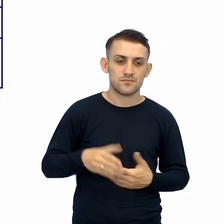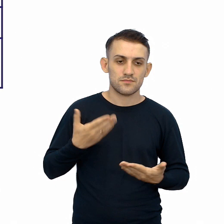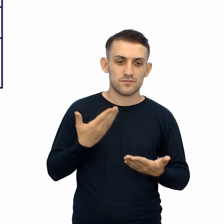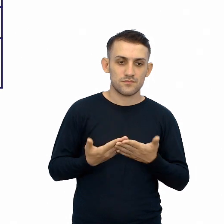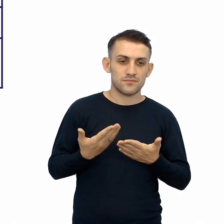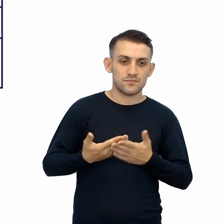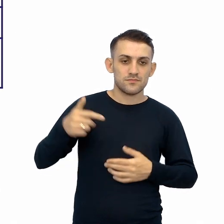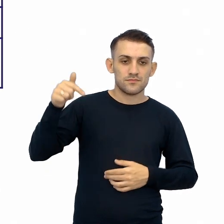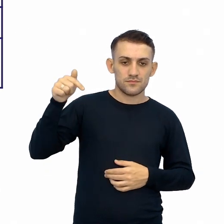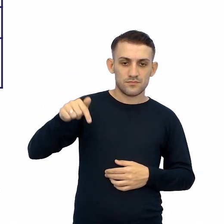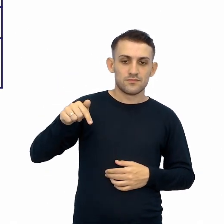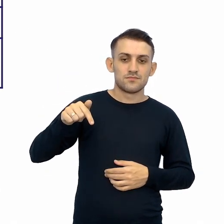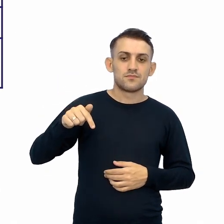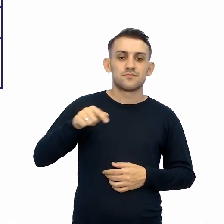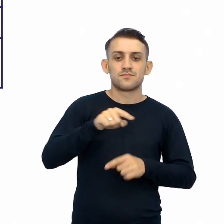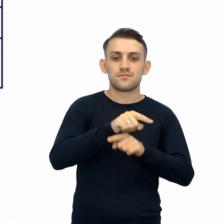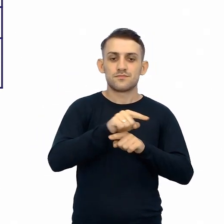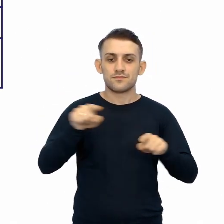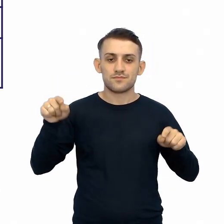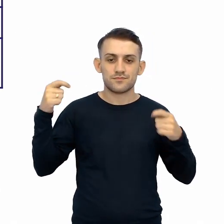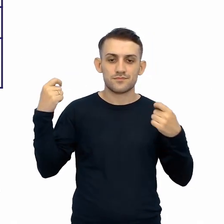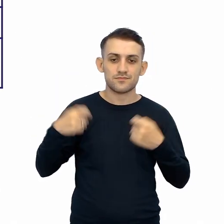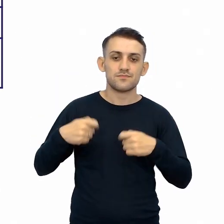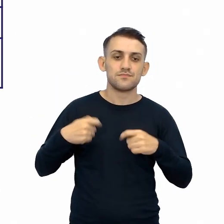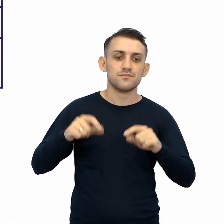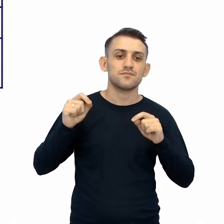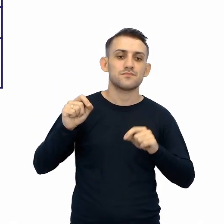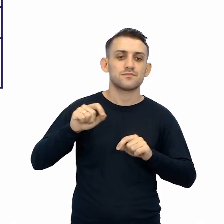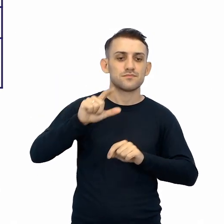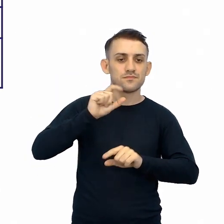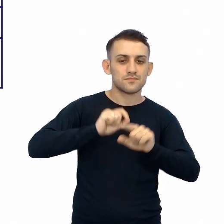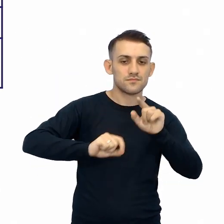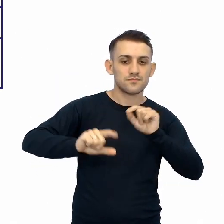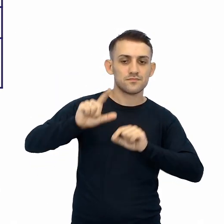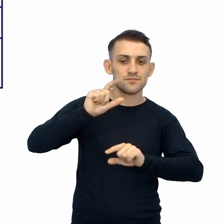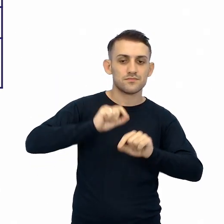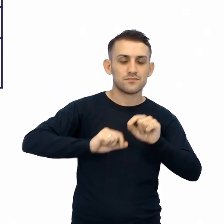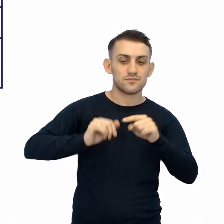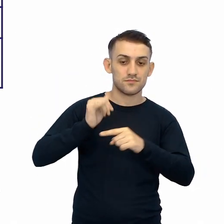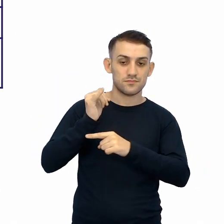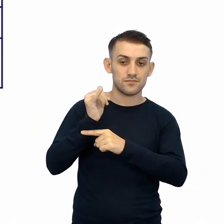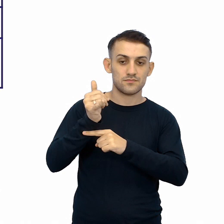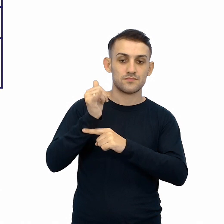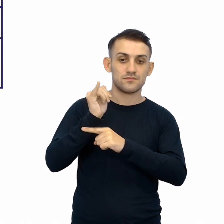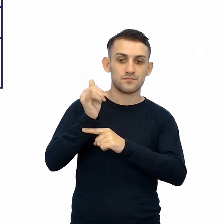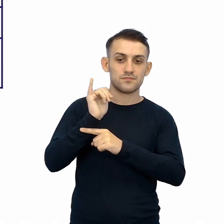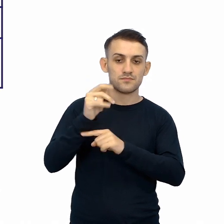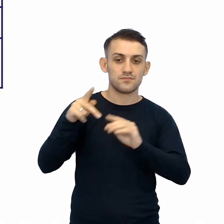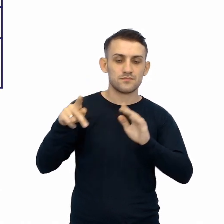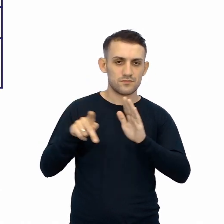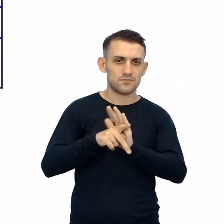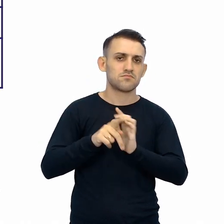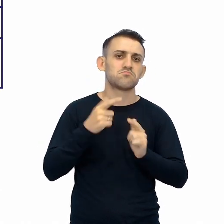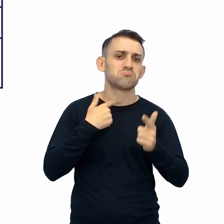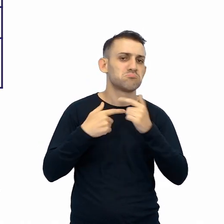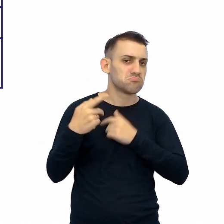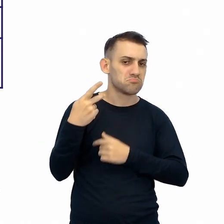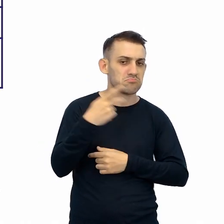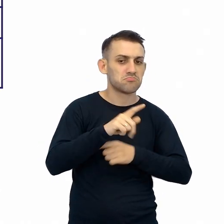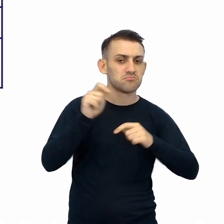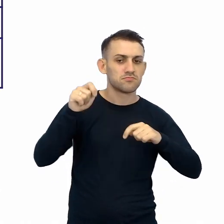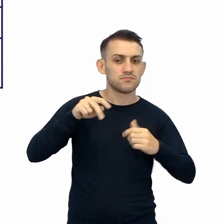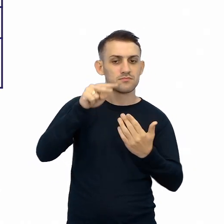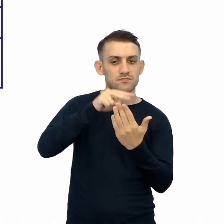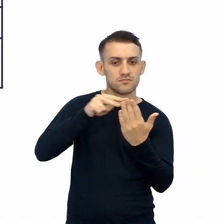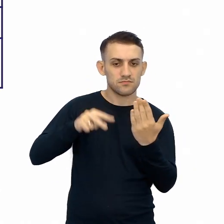7, vocês devem ter selecionado um conto da sua preferência para ler